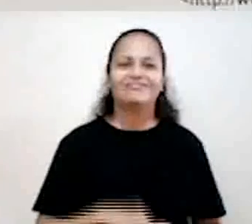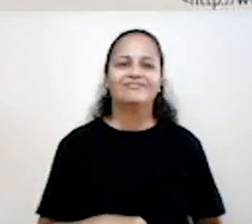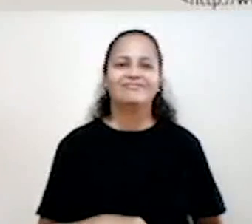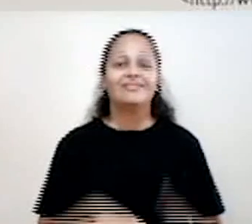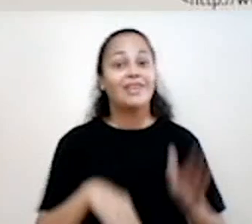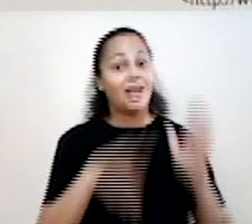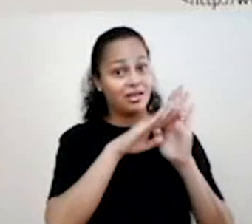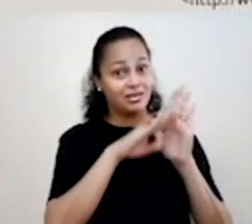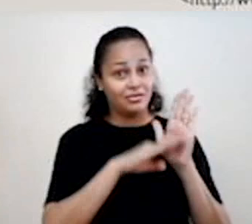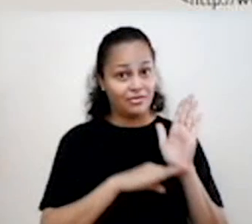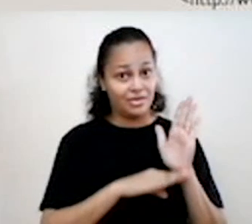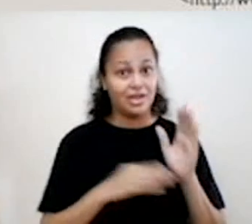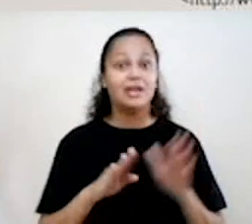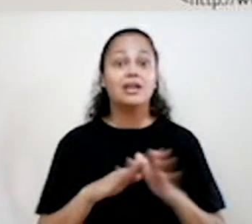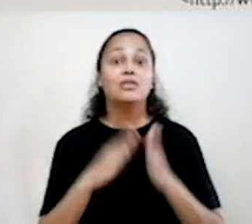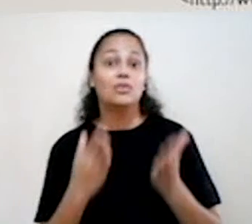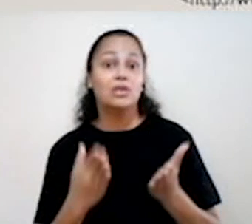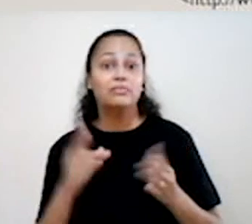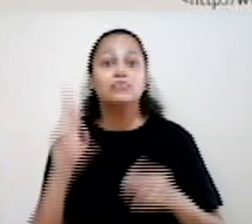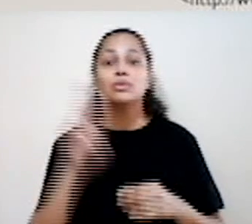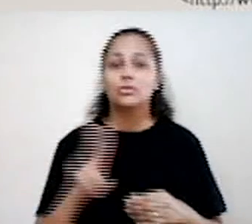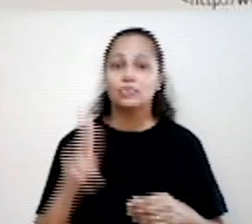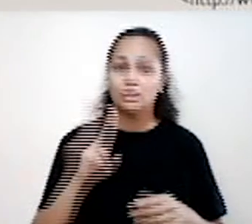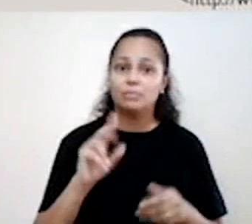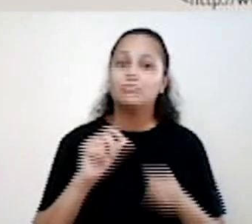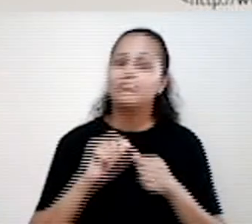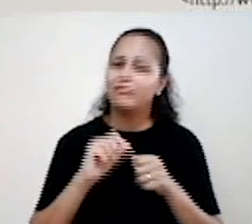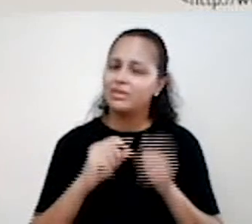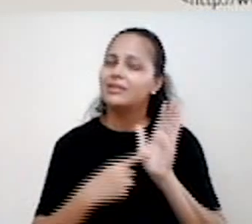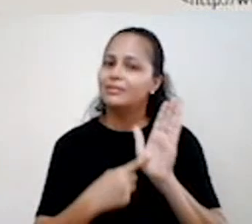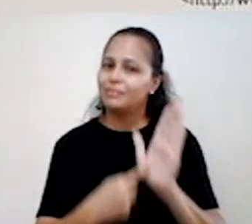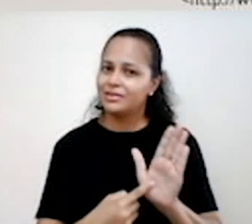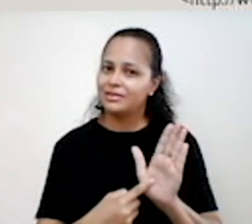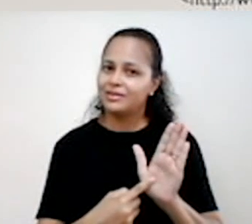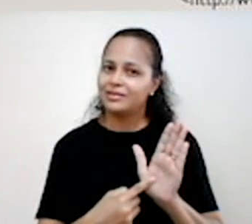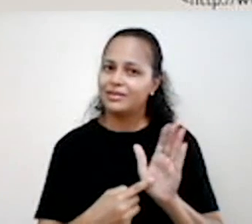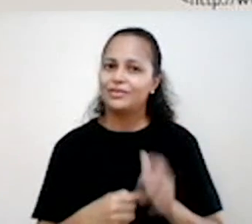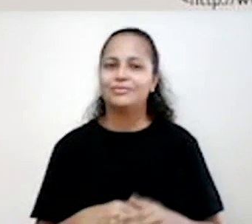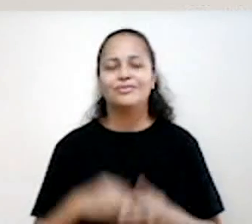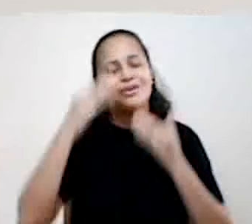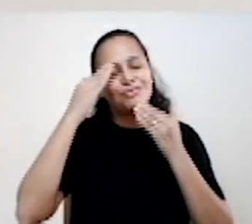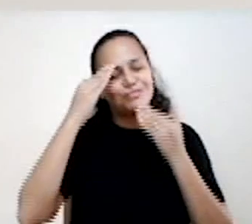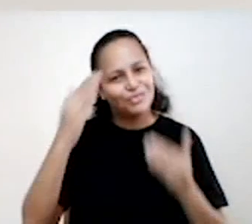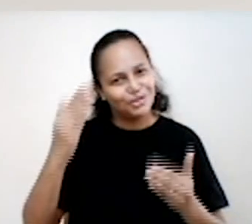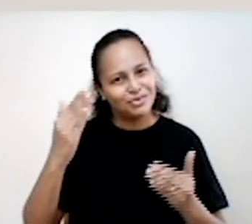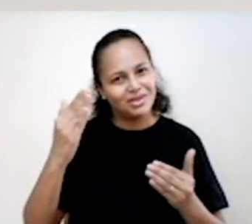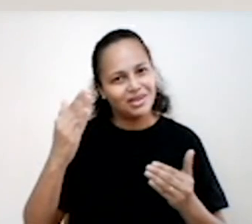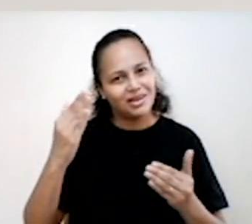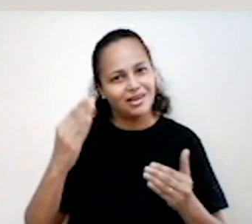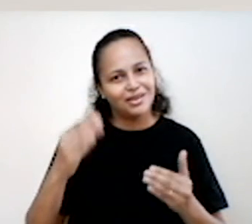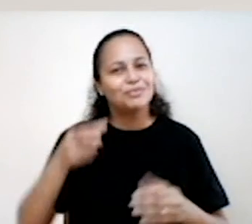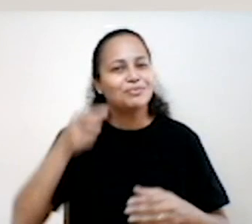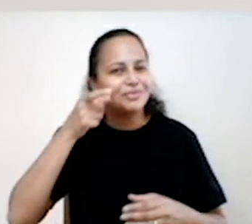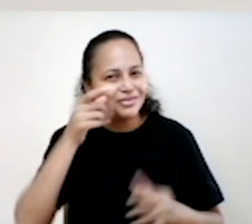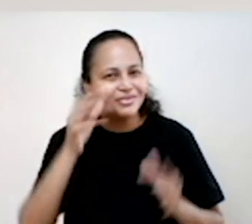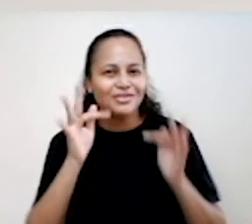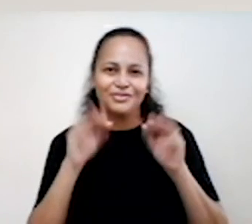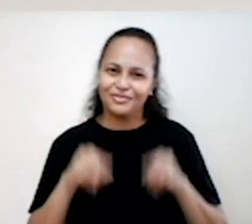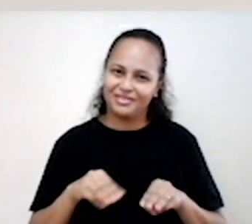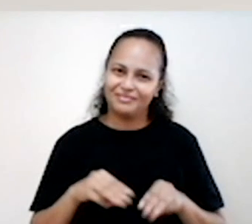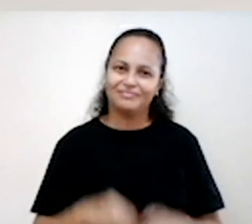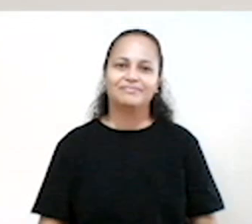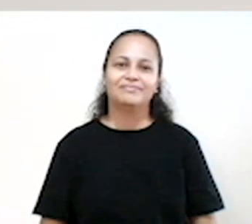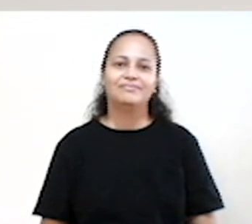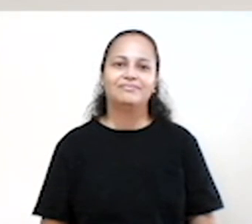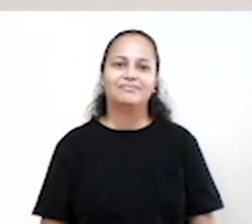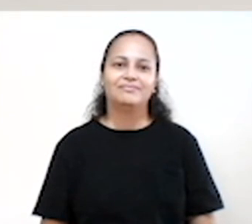são as referências que utilizamos para fazer essa apresentação. E muito obrigado por ter assistido até o fim.